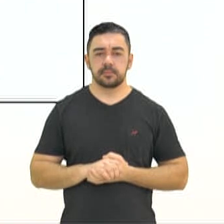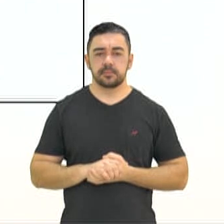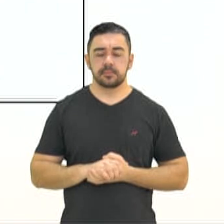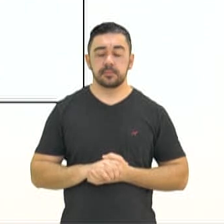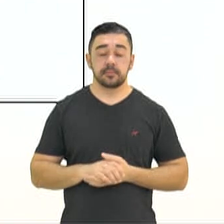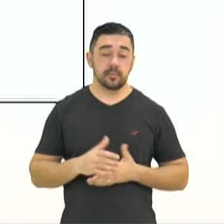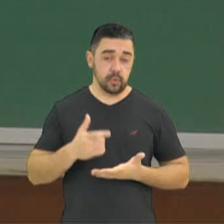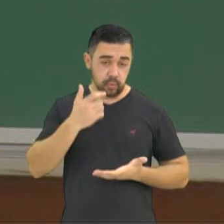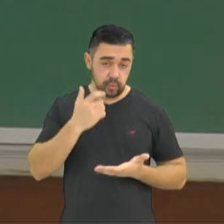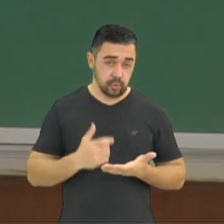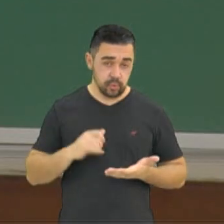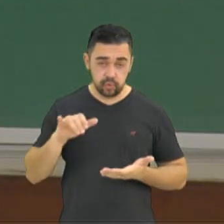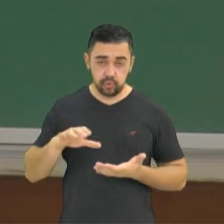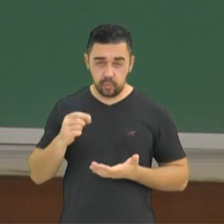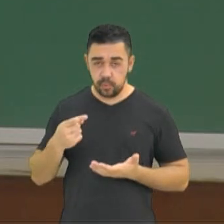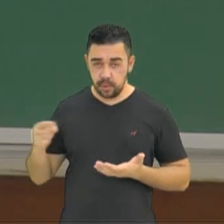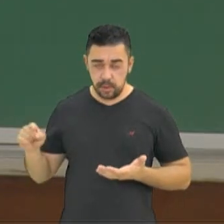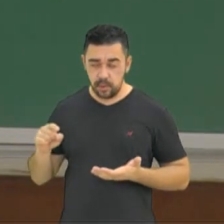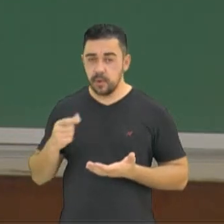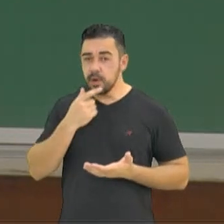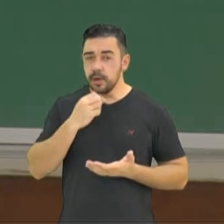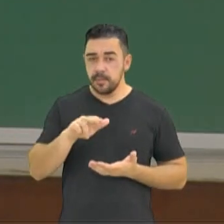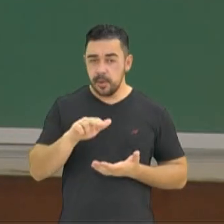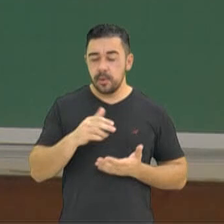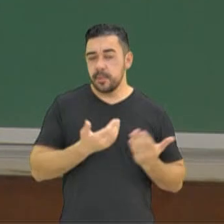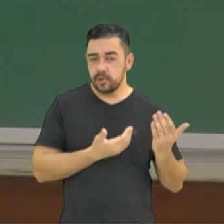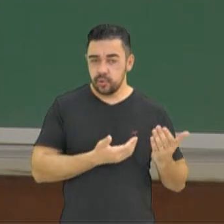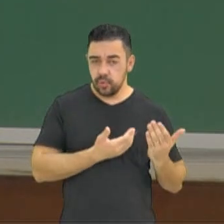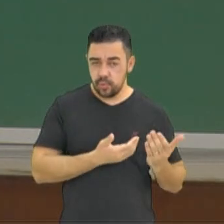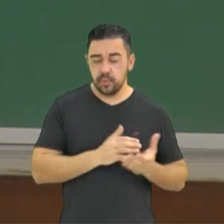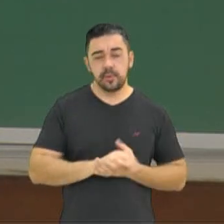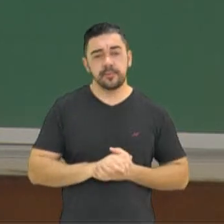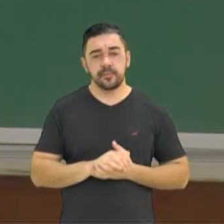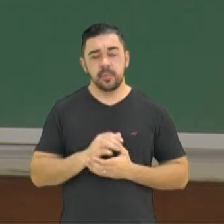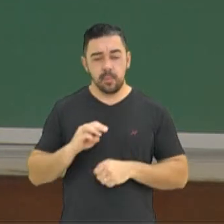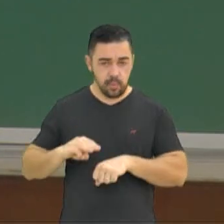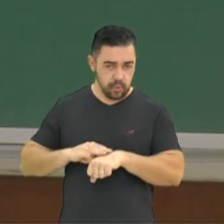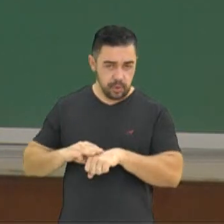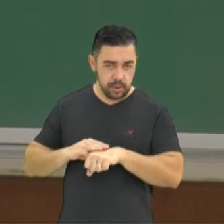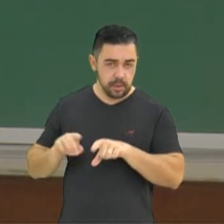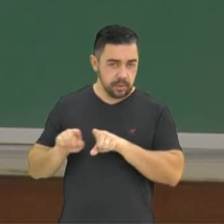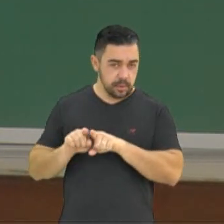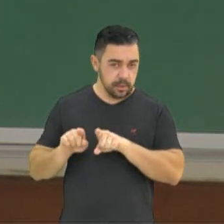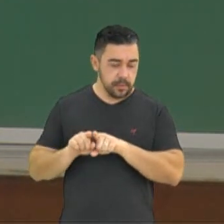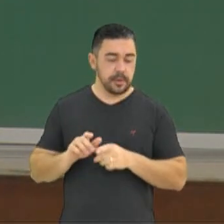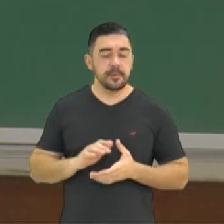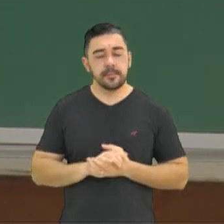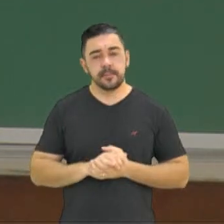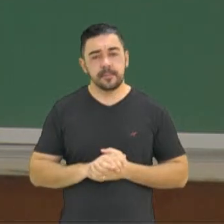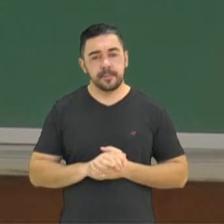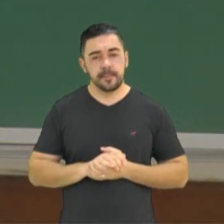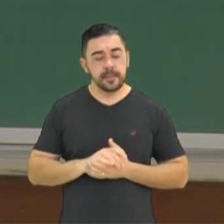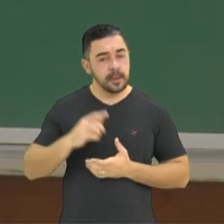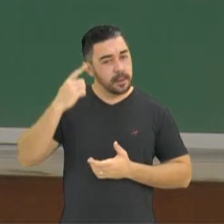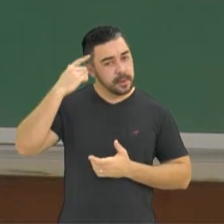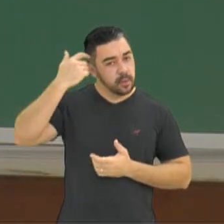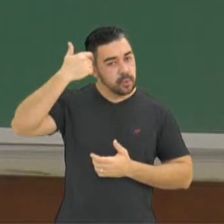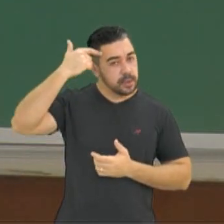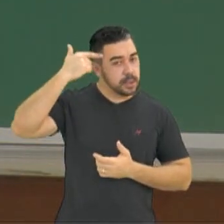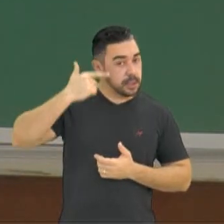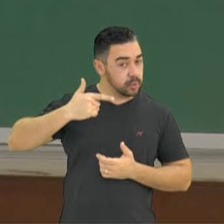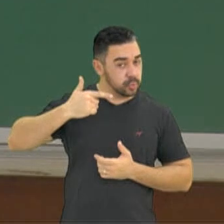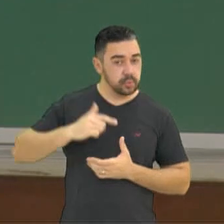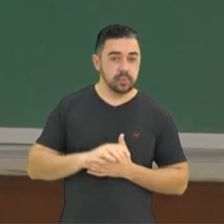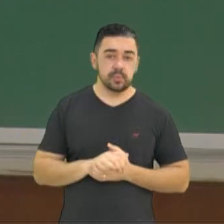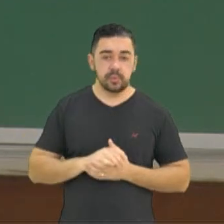gafas. Então, eu sou o João, o irmão mais novo. Sou moreno também, Tenho o cabelo liso